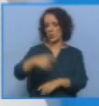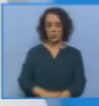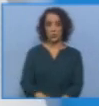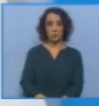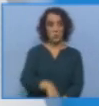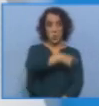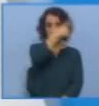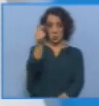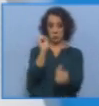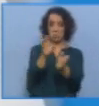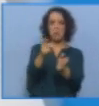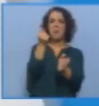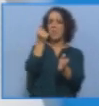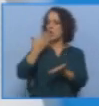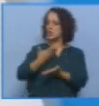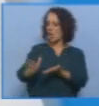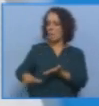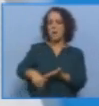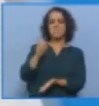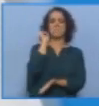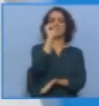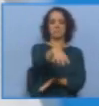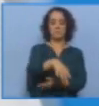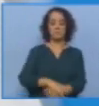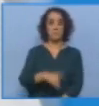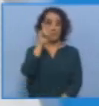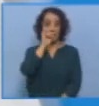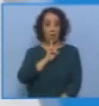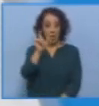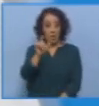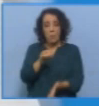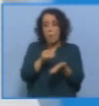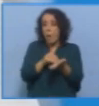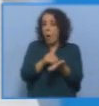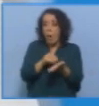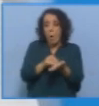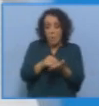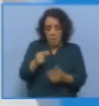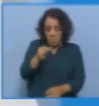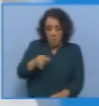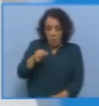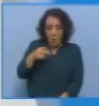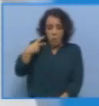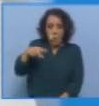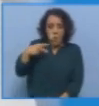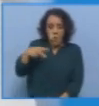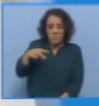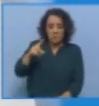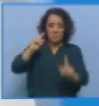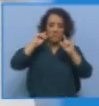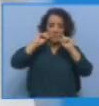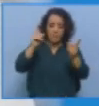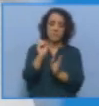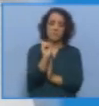lhes sobrava, mas ela, na sua pobreza, ofereceu tudo o que tinha, tudo o que possuía